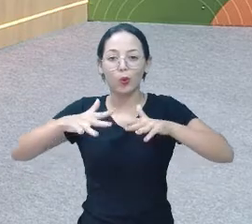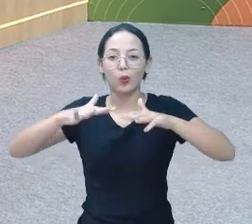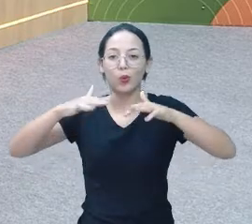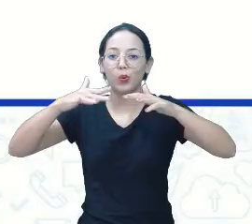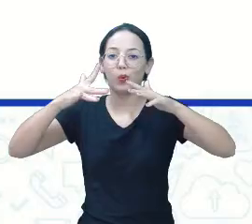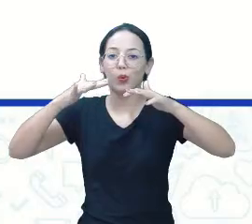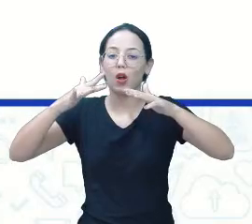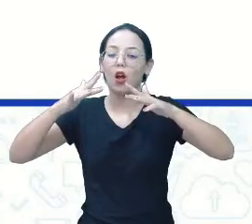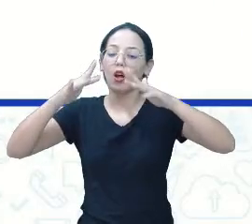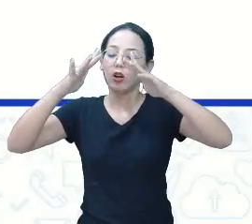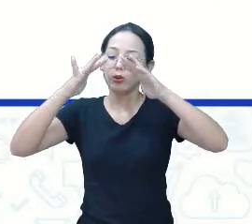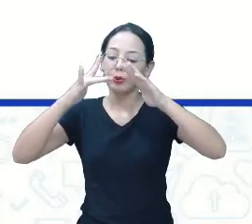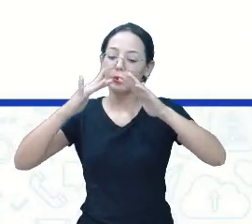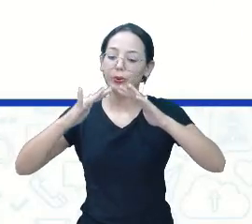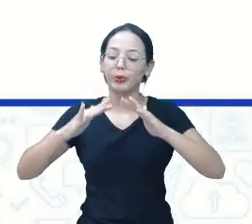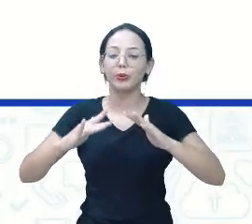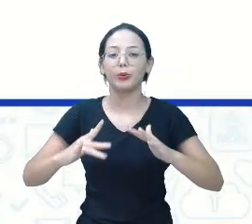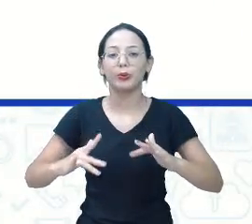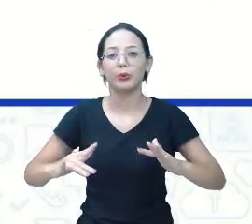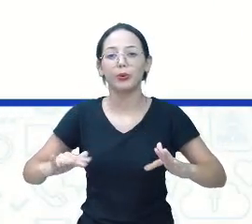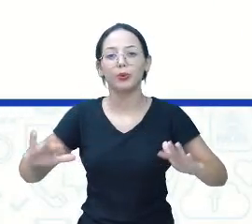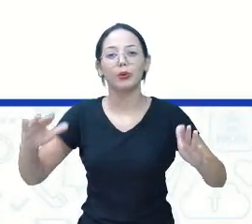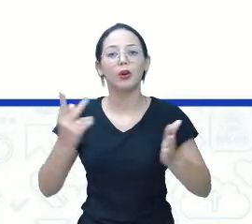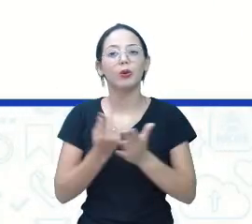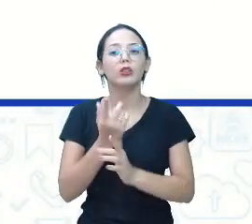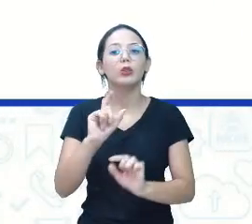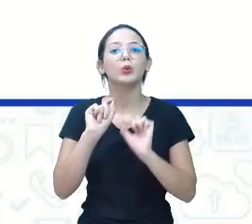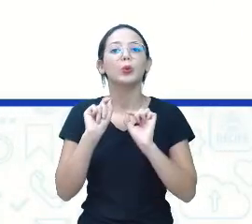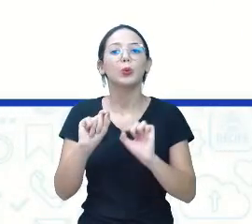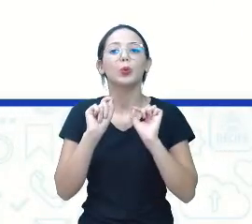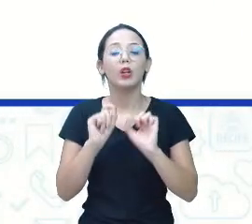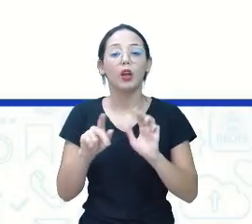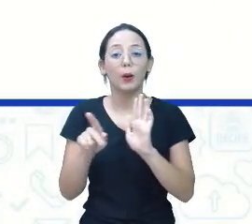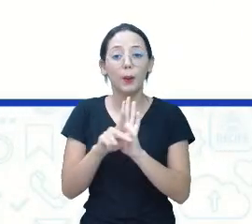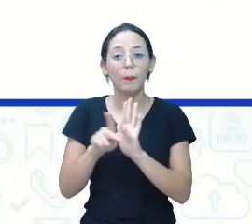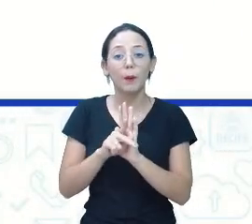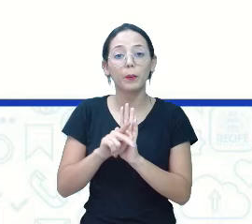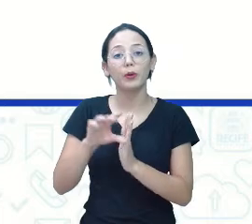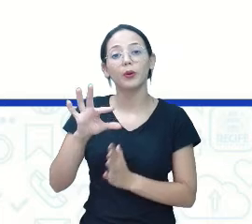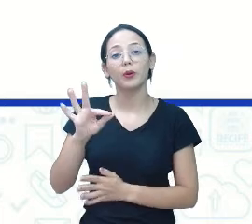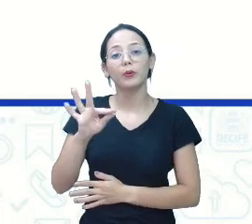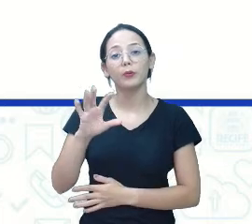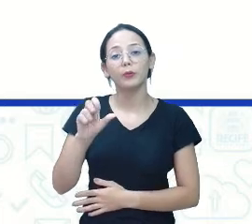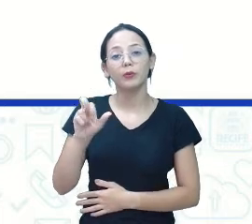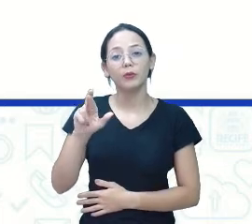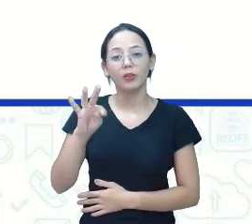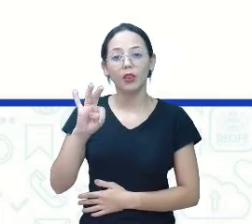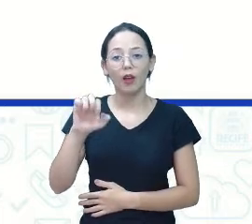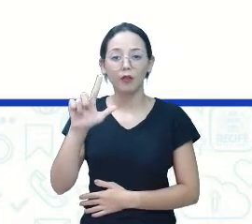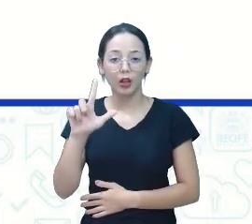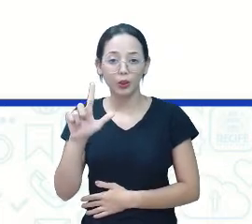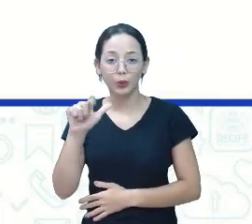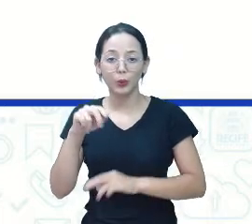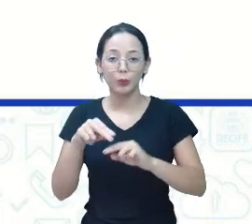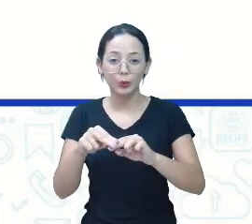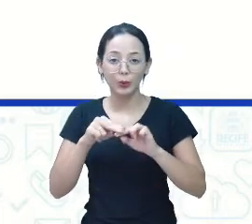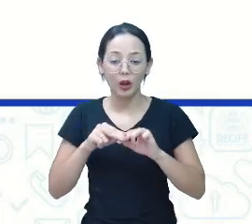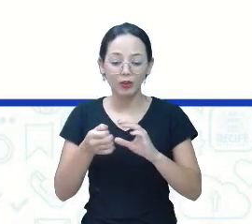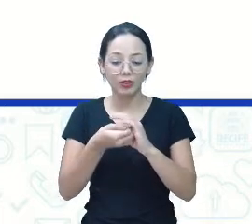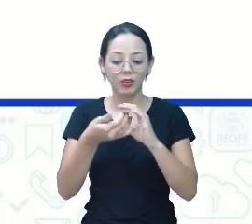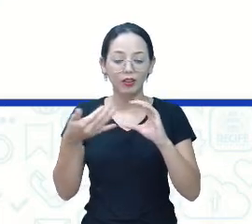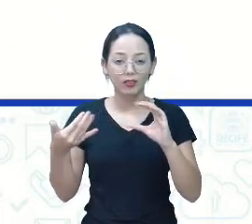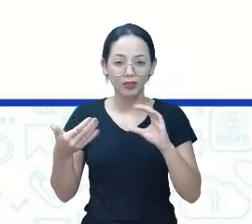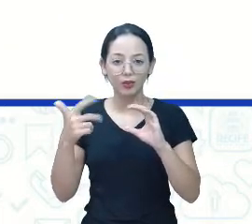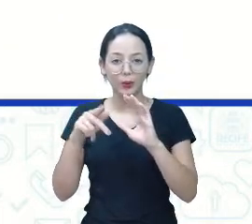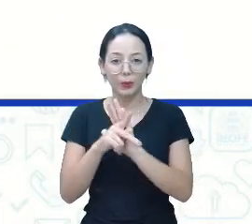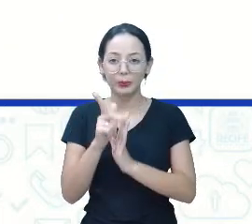e quando ele secava, o que é que acontecia? Aquela margem ali, ela se tornava fértil, por conta das